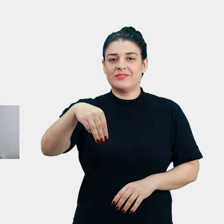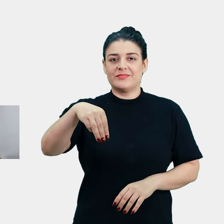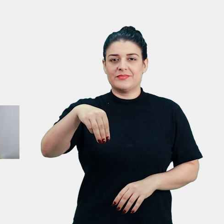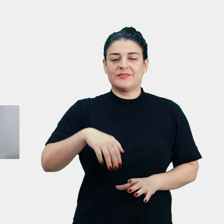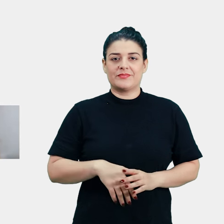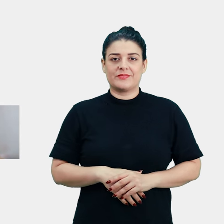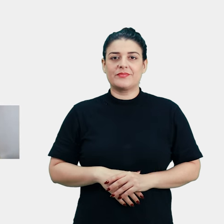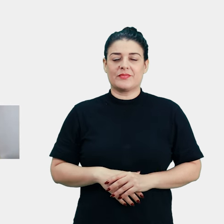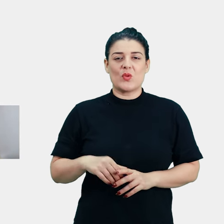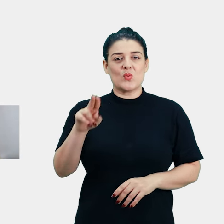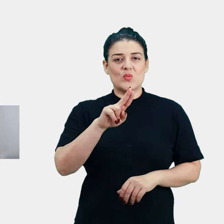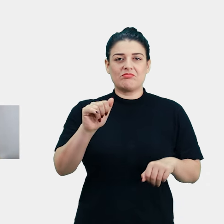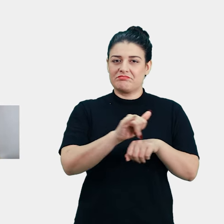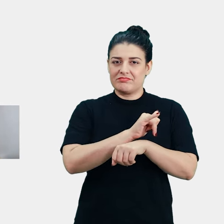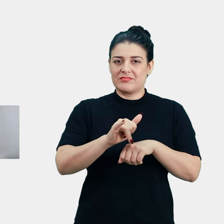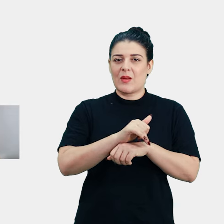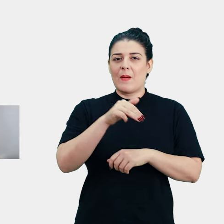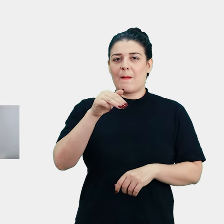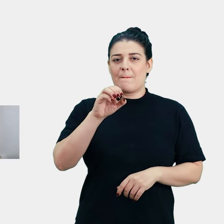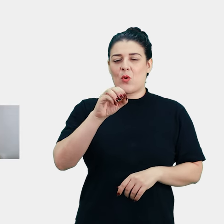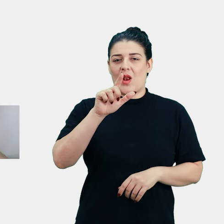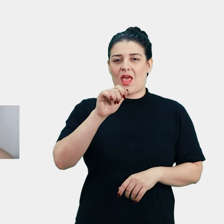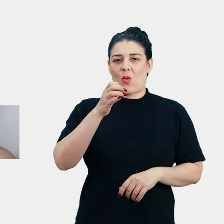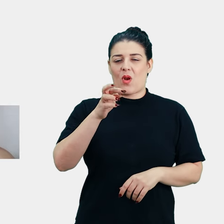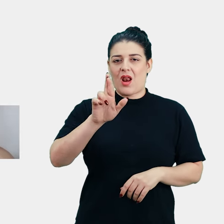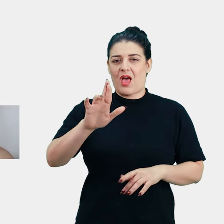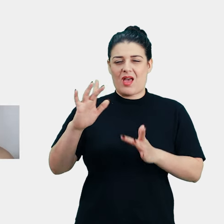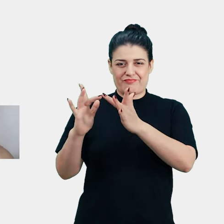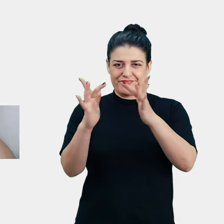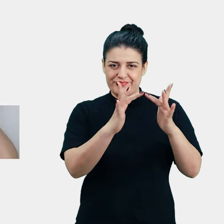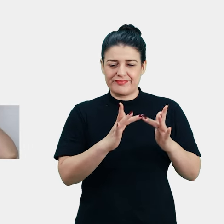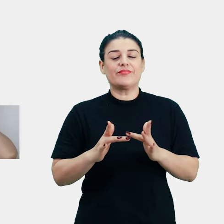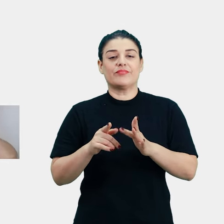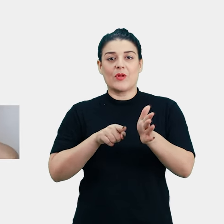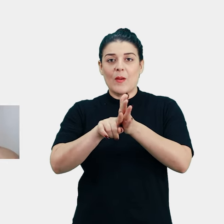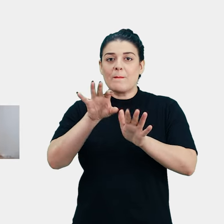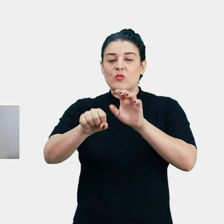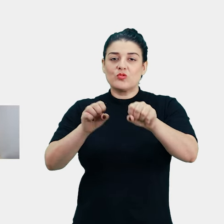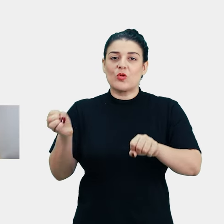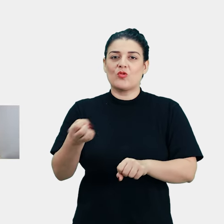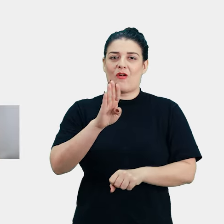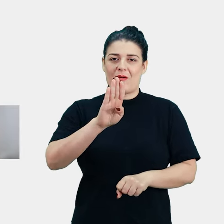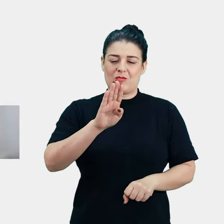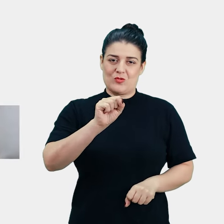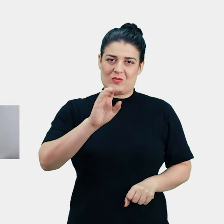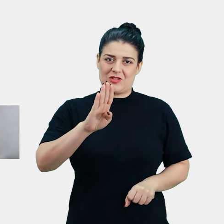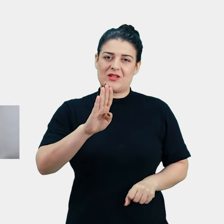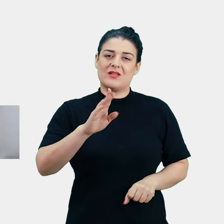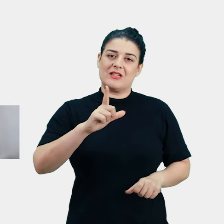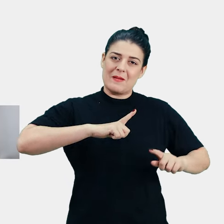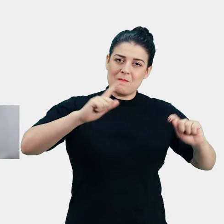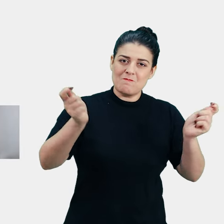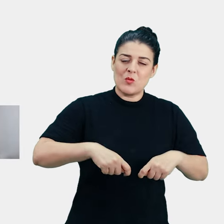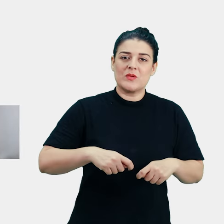massas, utiliza a ferramenta de molecular network, né, para busca de novas substâncias bioativas, né, com potencial